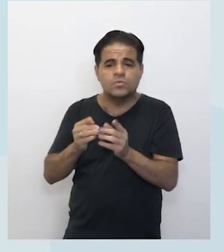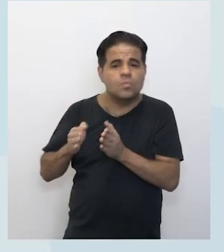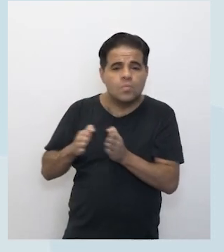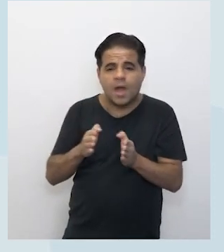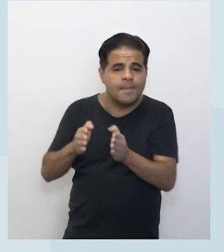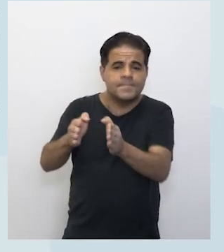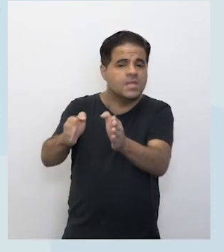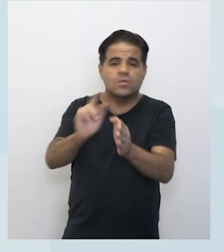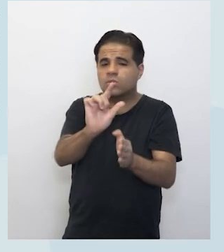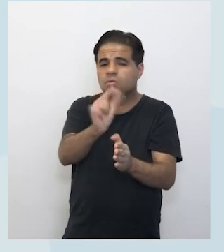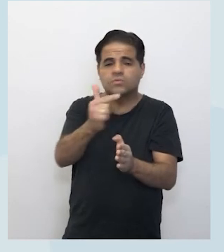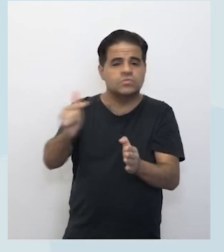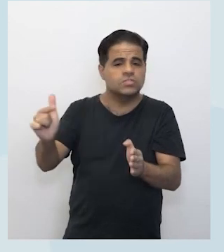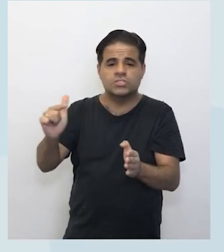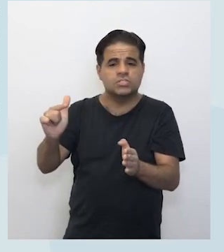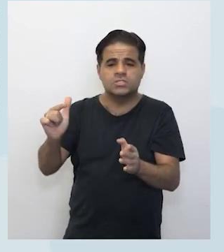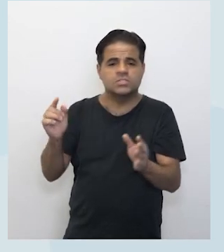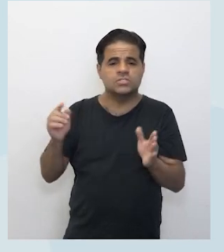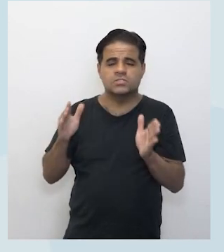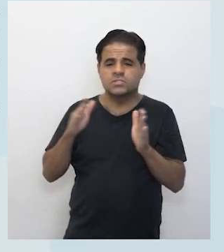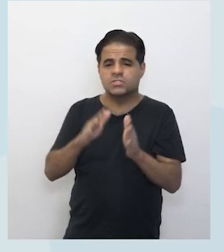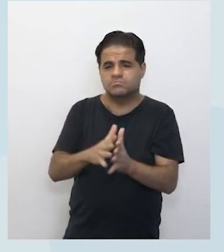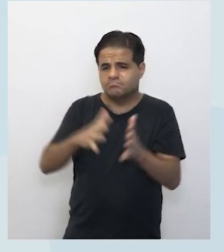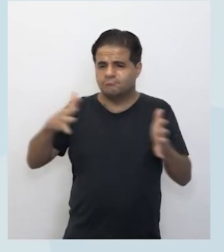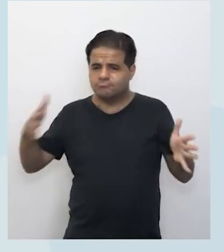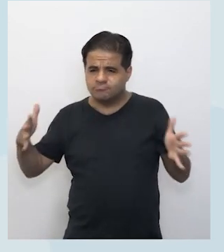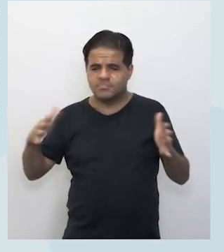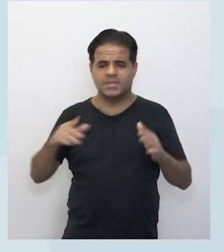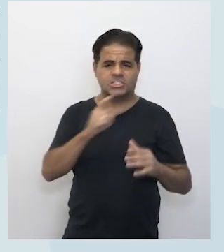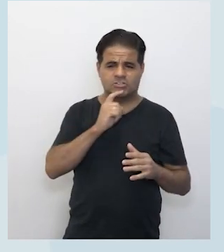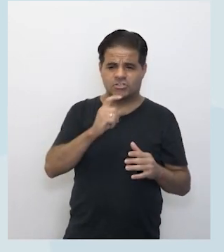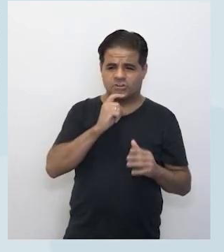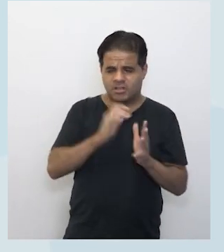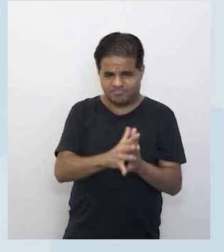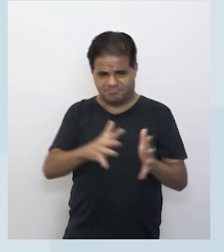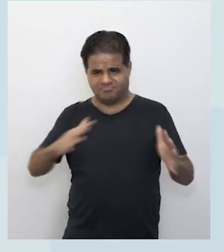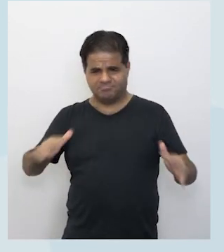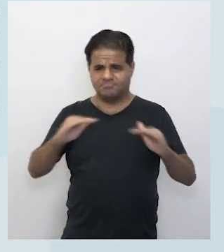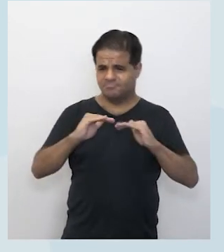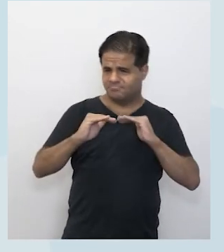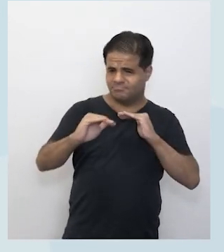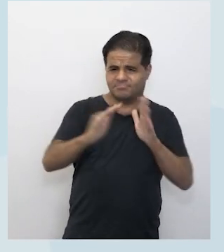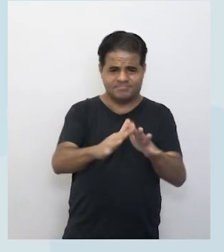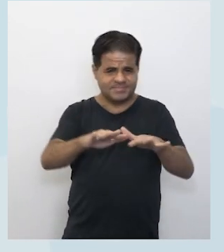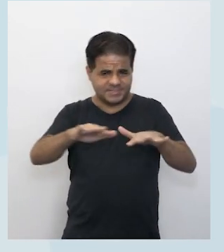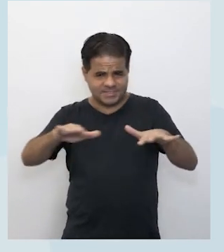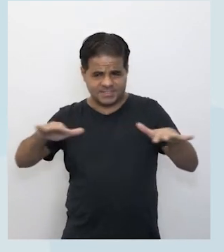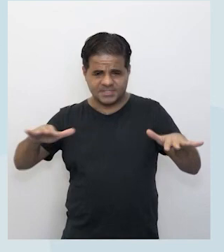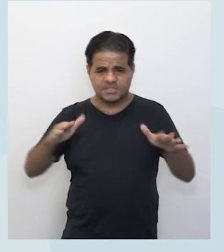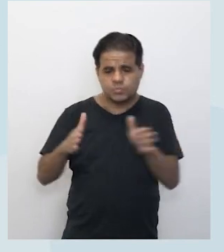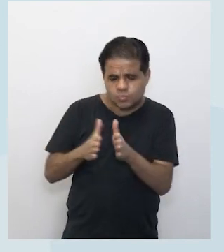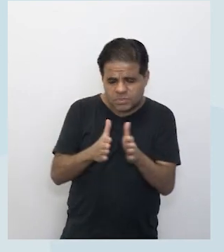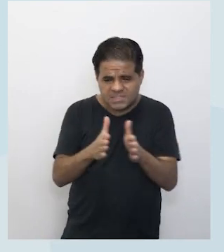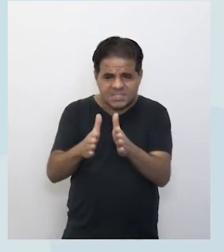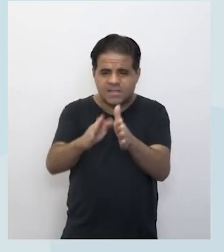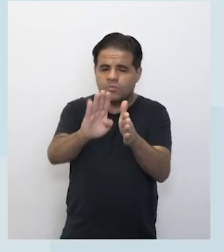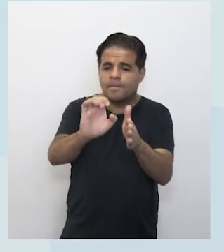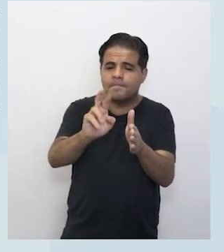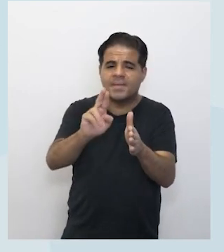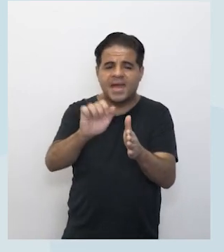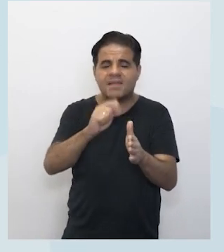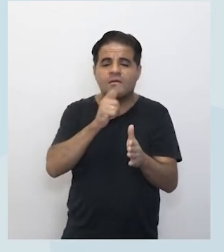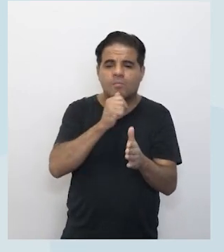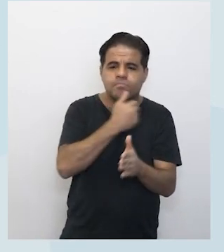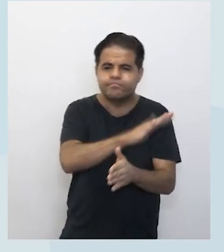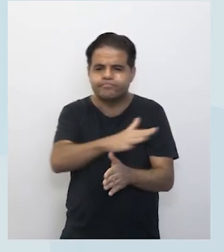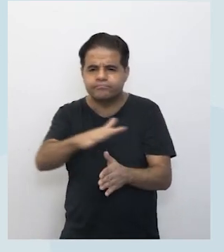que não havia mais uma enorme placa de gelo imensa e poderosa no Estreito de Bering, e nem um mar